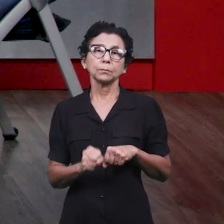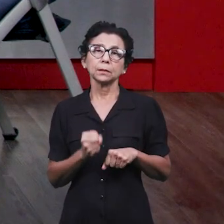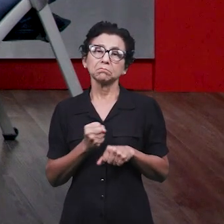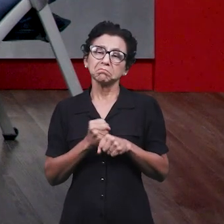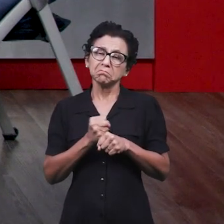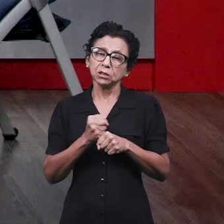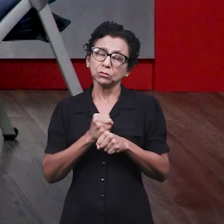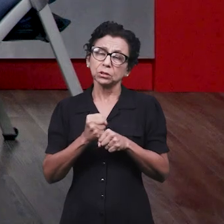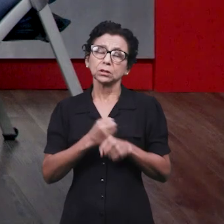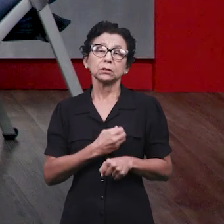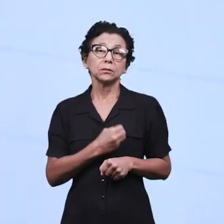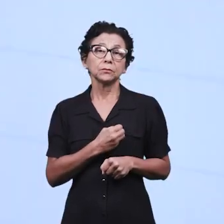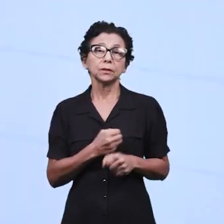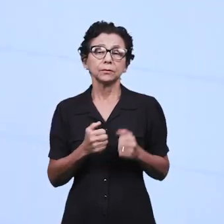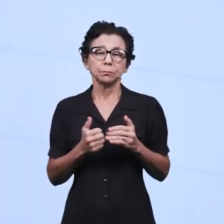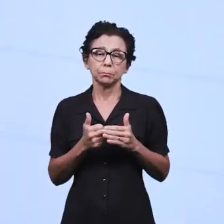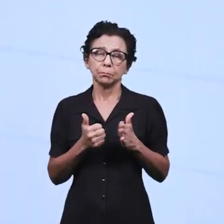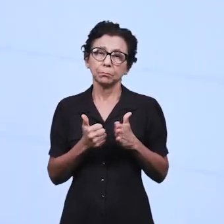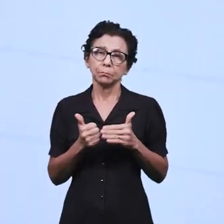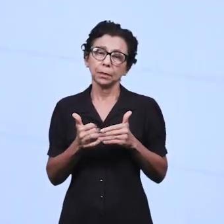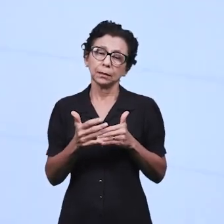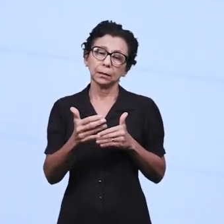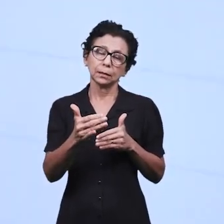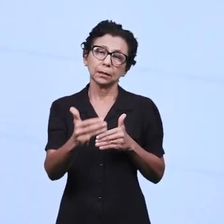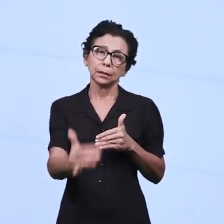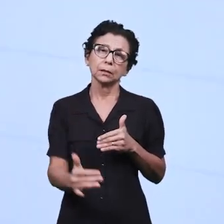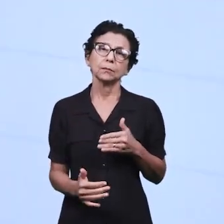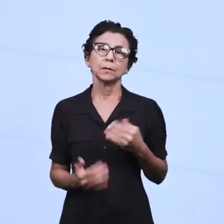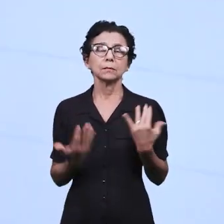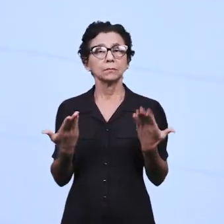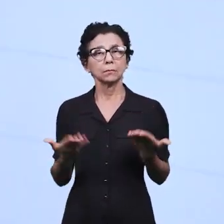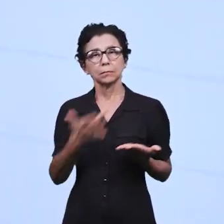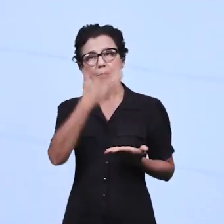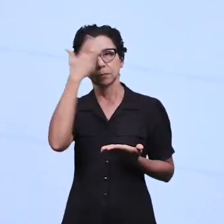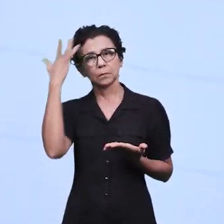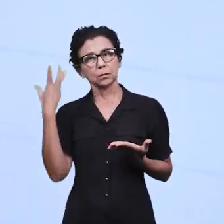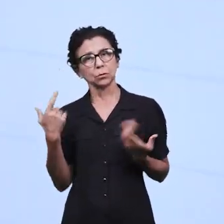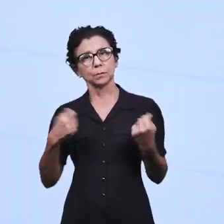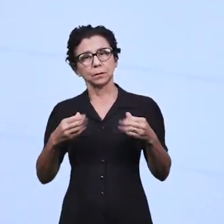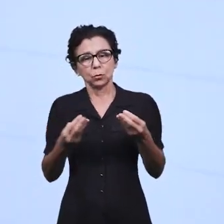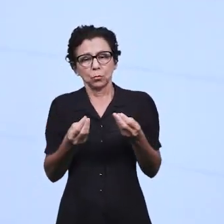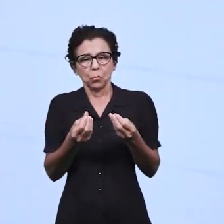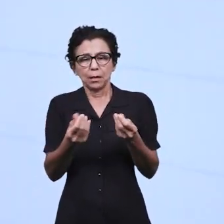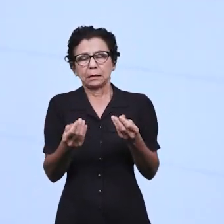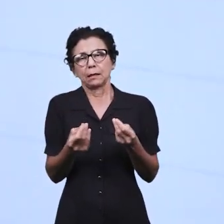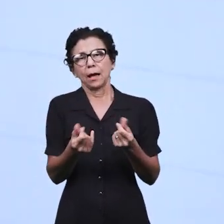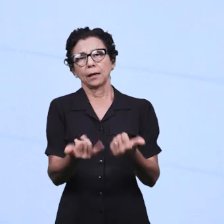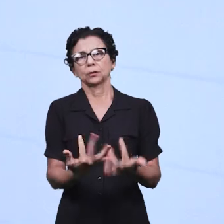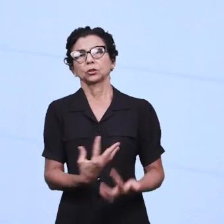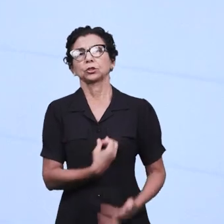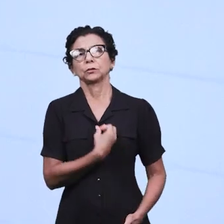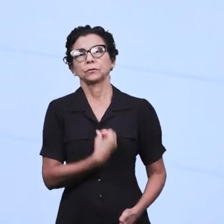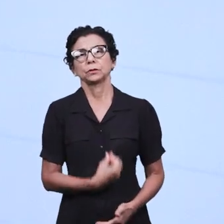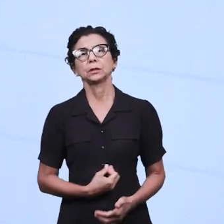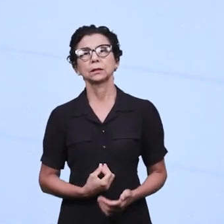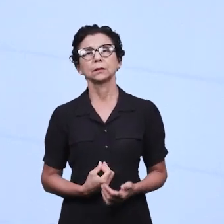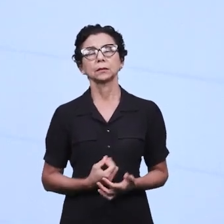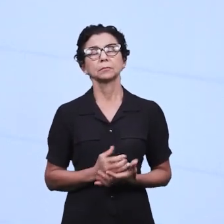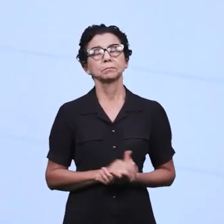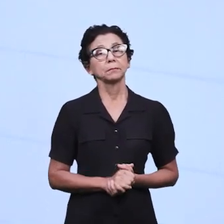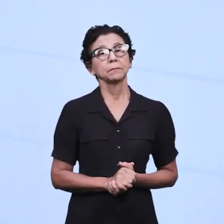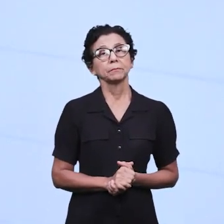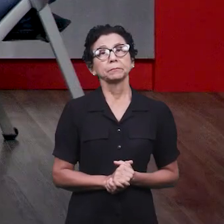eficaz, justamente para a pessoa viver com mais qualidade de vida, mesmo sabendo que não existe cura para aquela